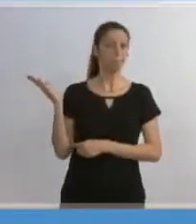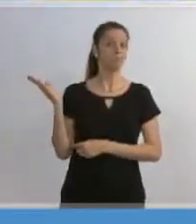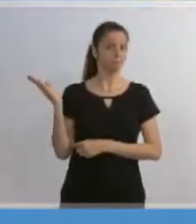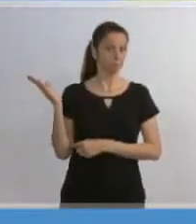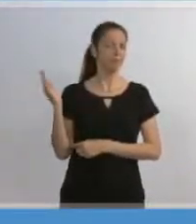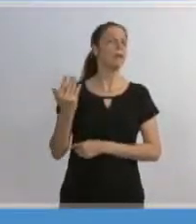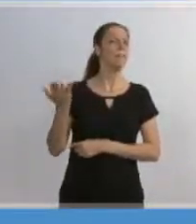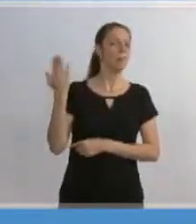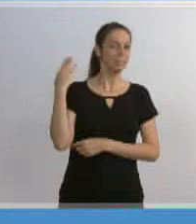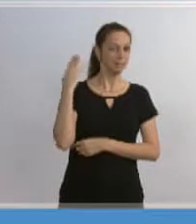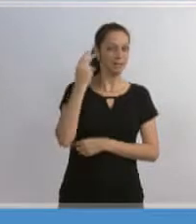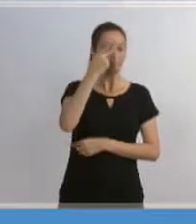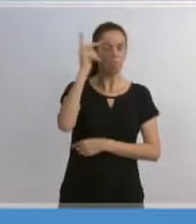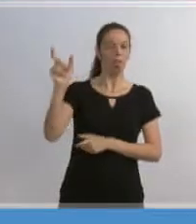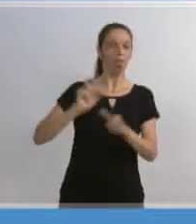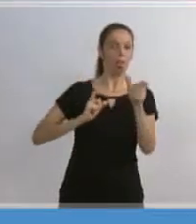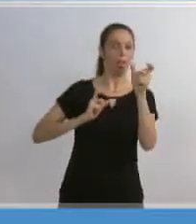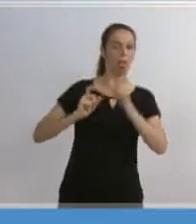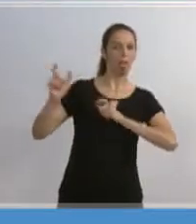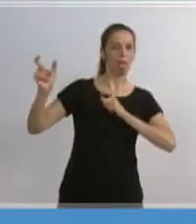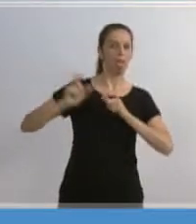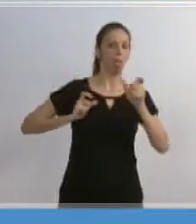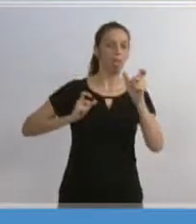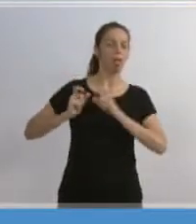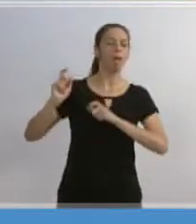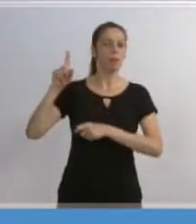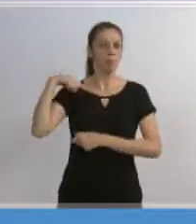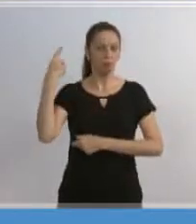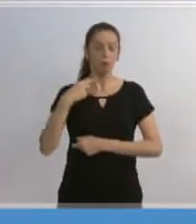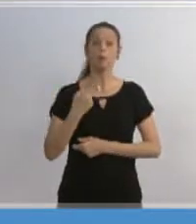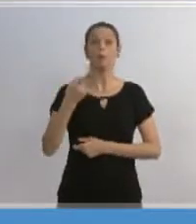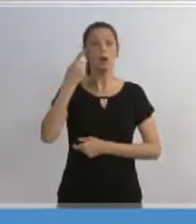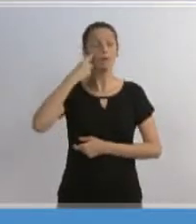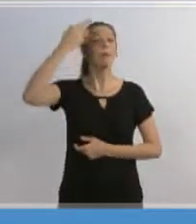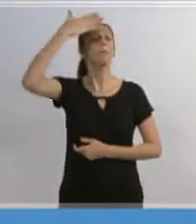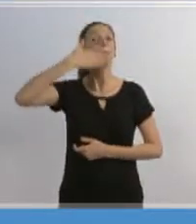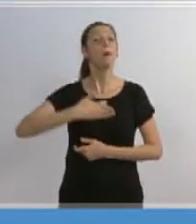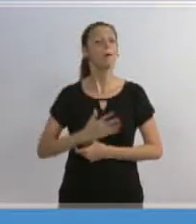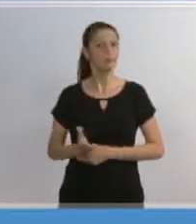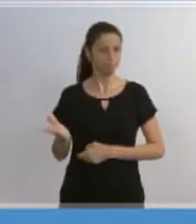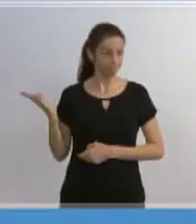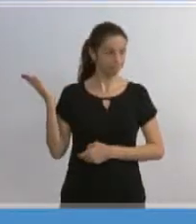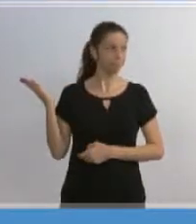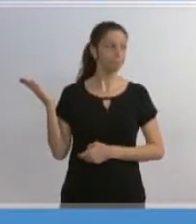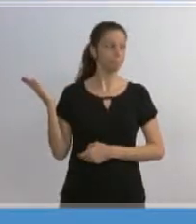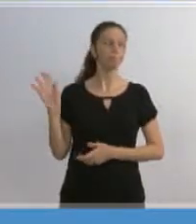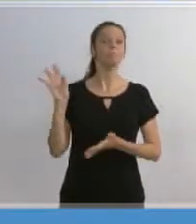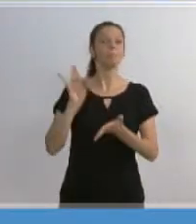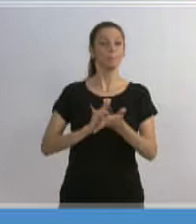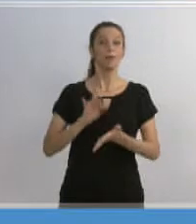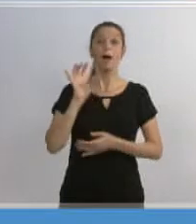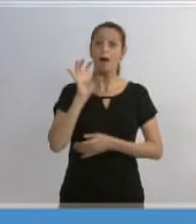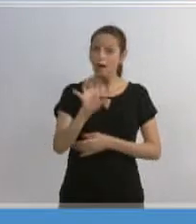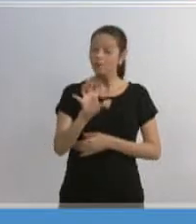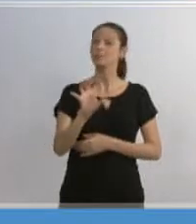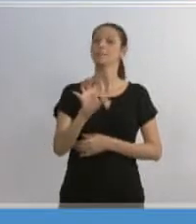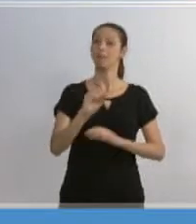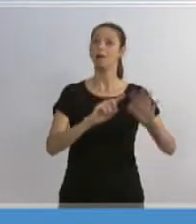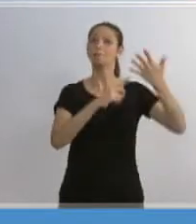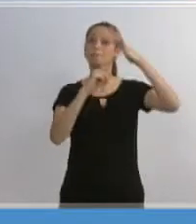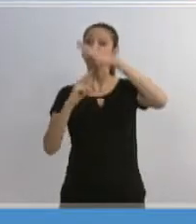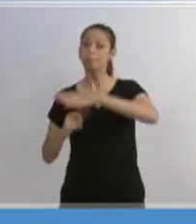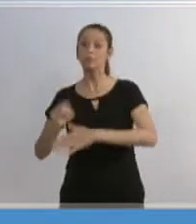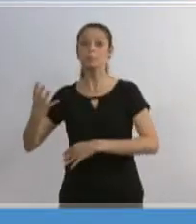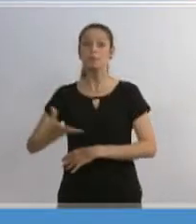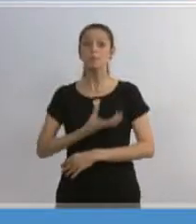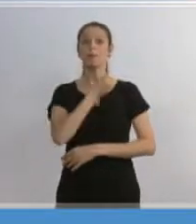louco. Faço questão de trazer essa imagem aqui para mostrar para vocês que isso é realidade, está acontecendo aqui, estamos